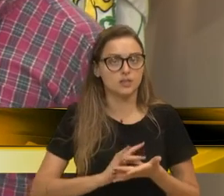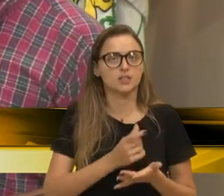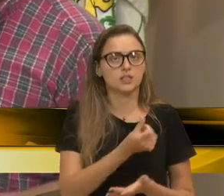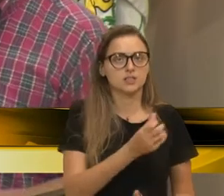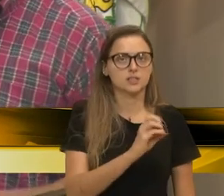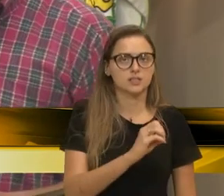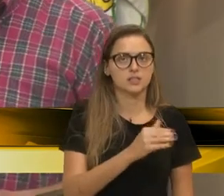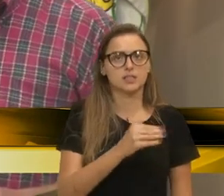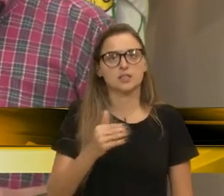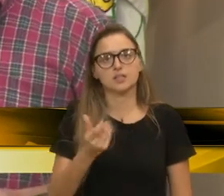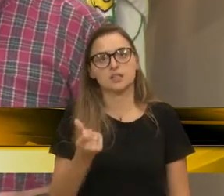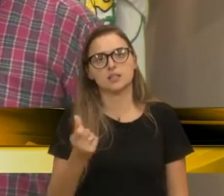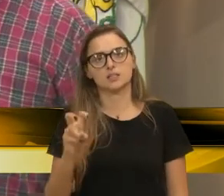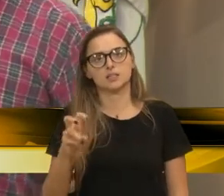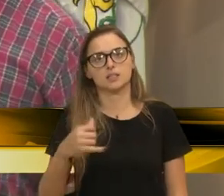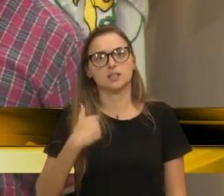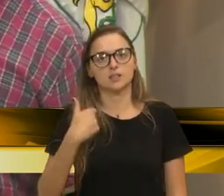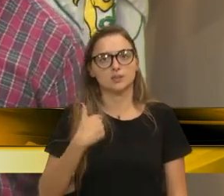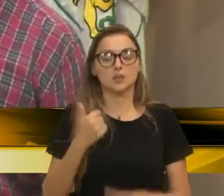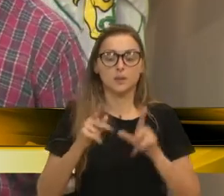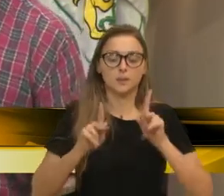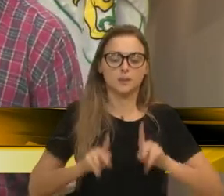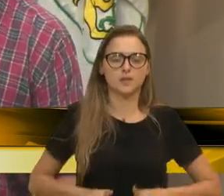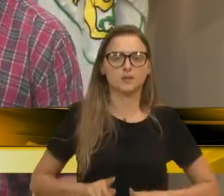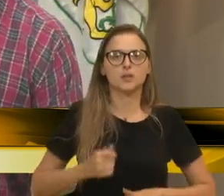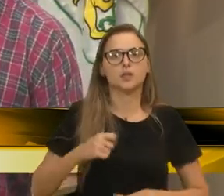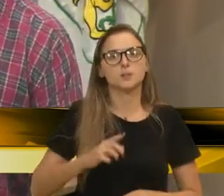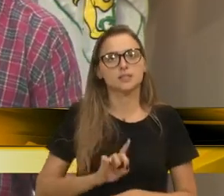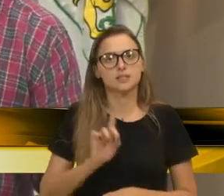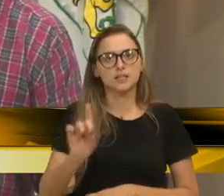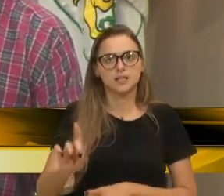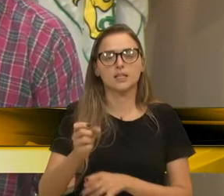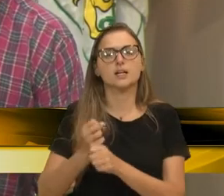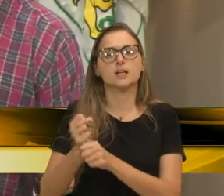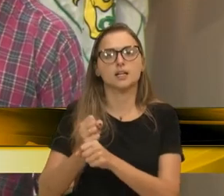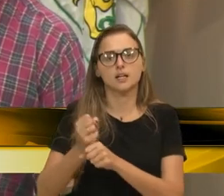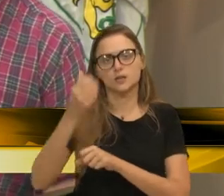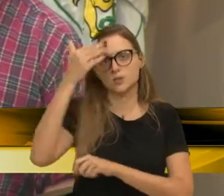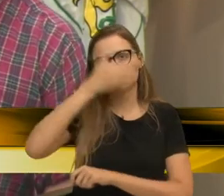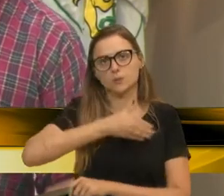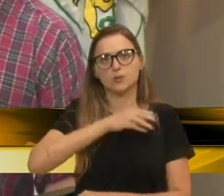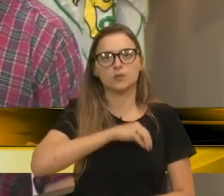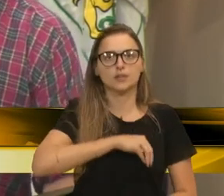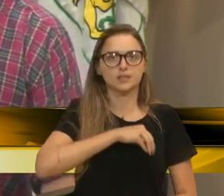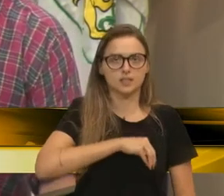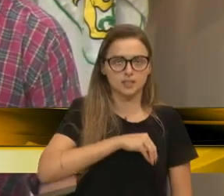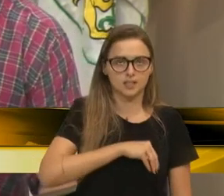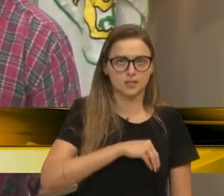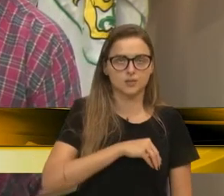60 a 65 anos, a pessoa tem que ir lá anualmente comprovar sua renda, que é